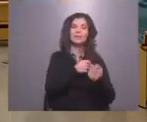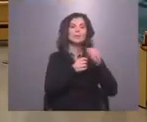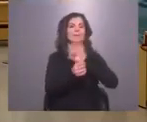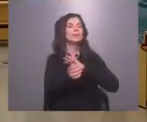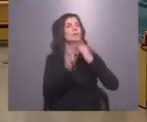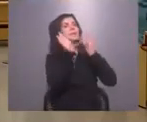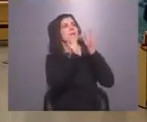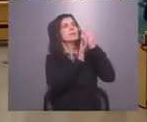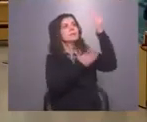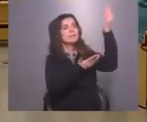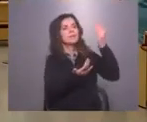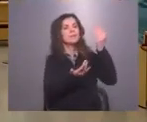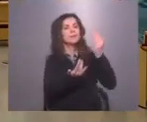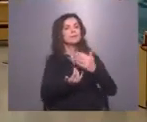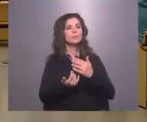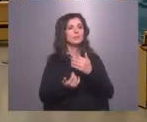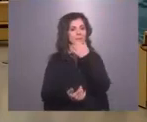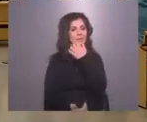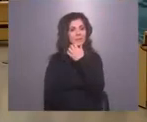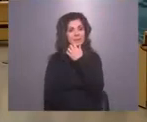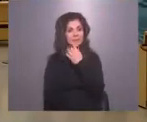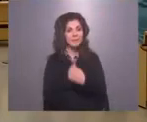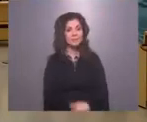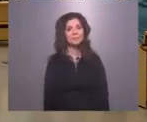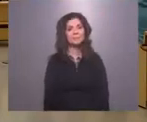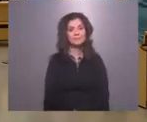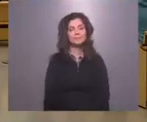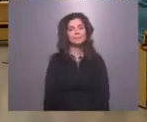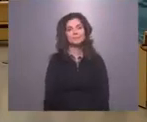Vinde, Senhor Jesus.